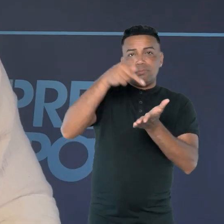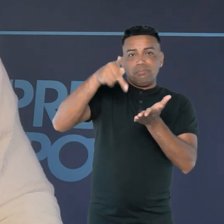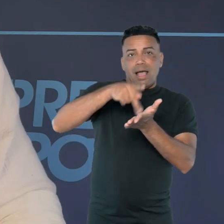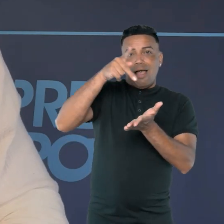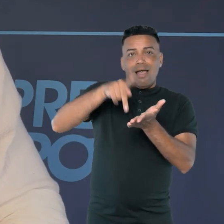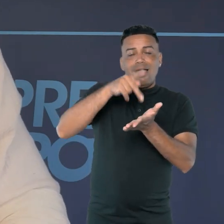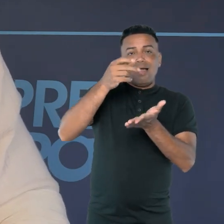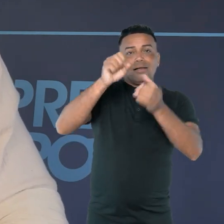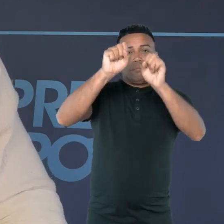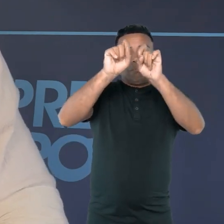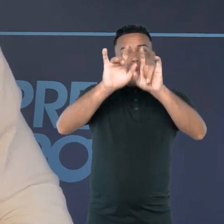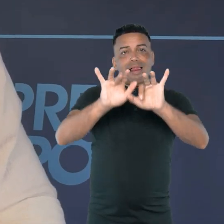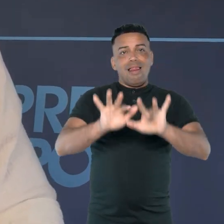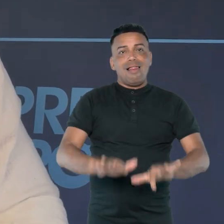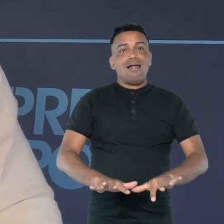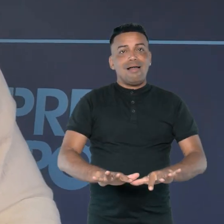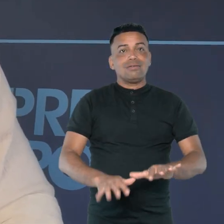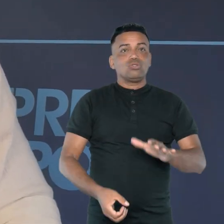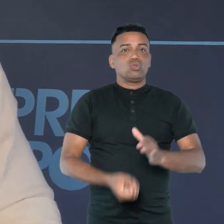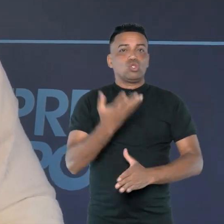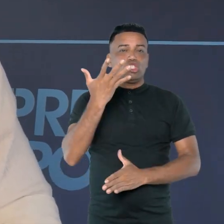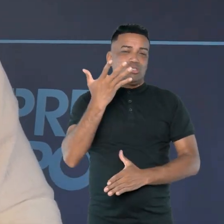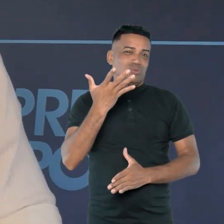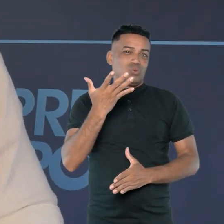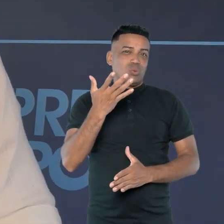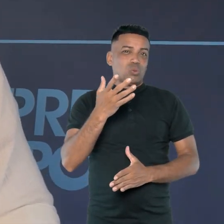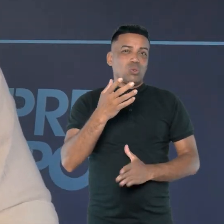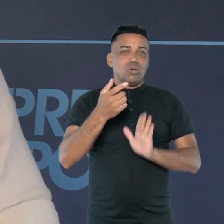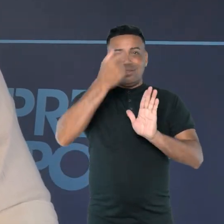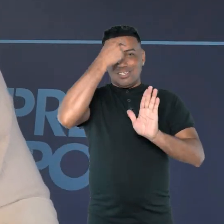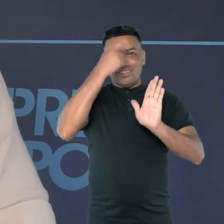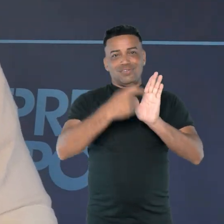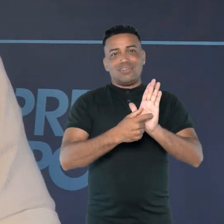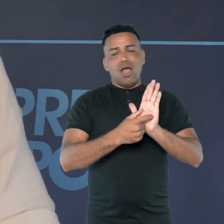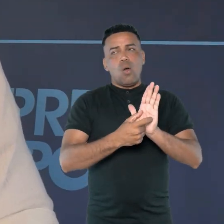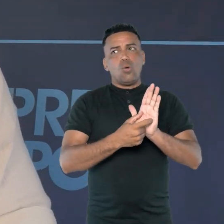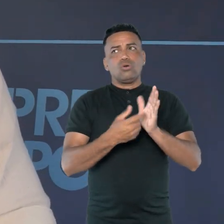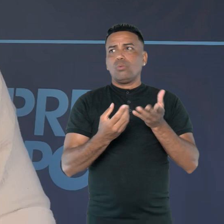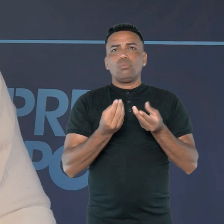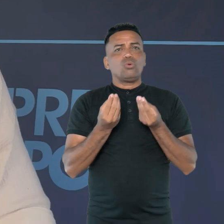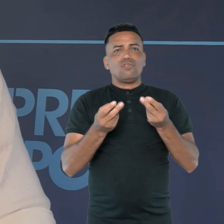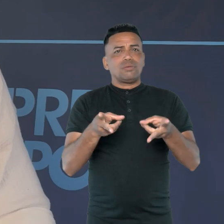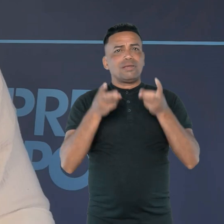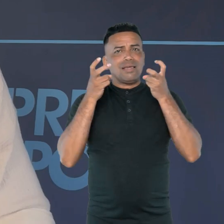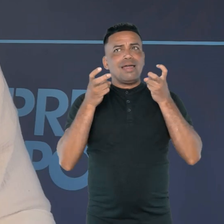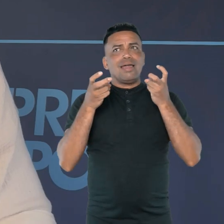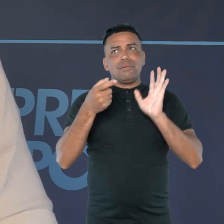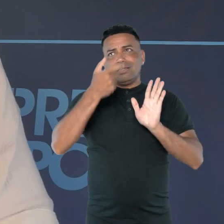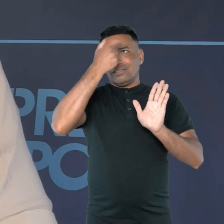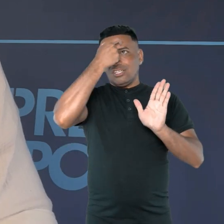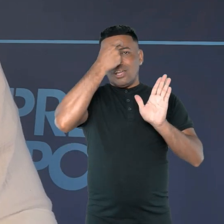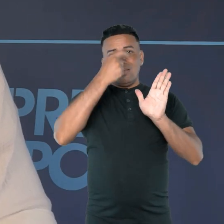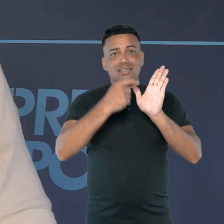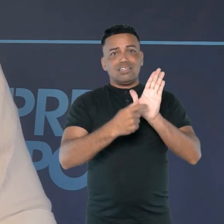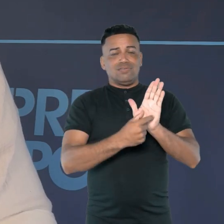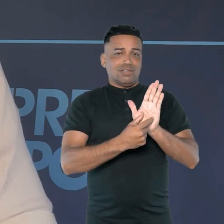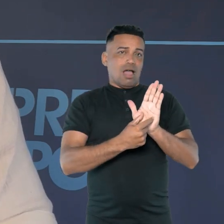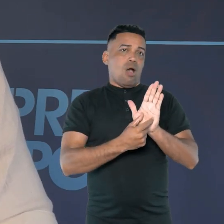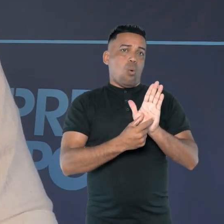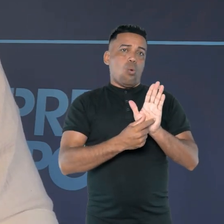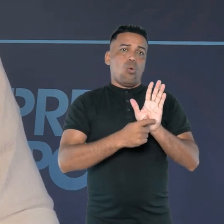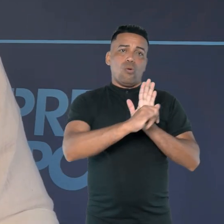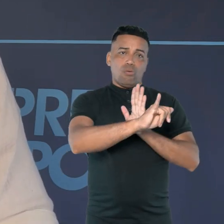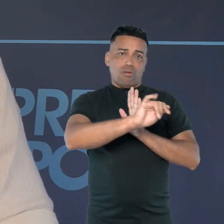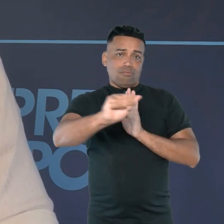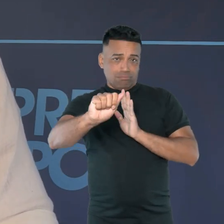escritas por sabe lá o quê. Como é que você vê isso? Como é que você recebe a inteligência artificial, muito especialmente